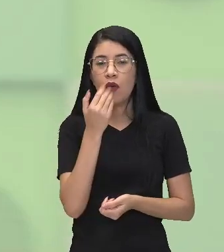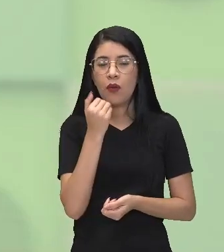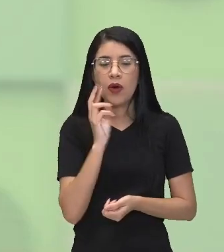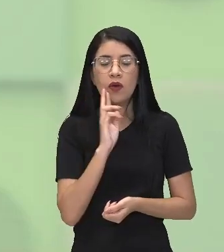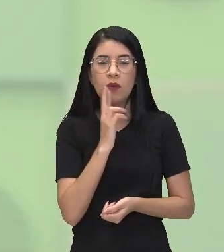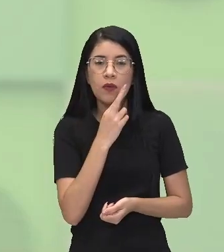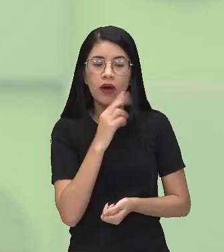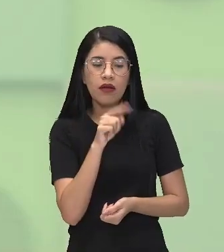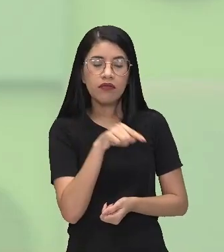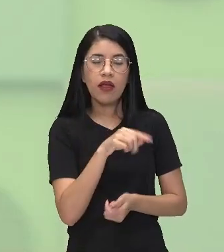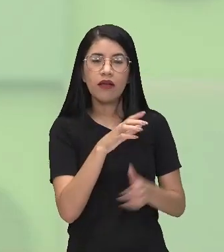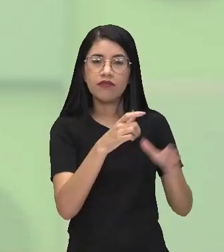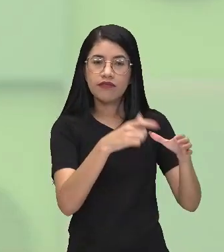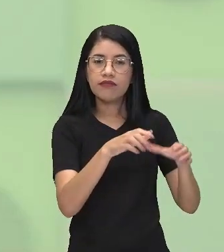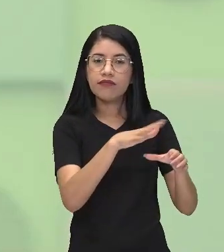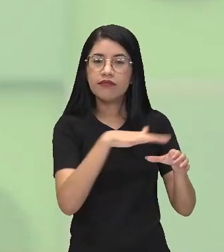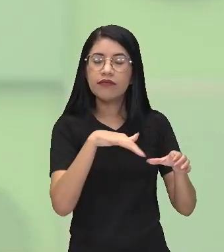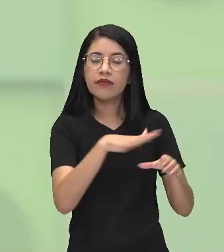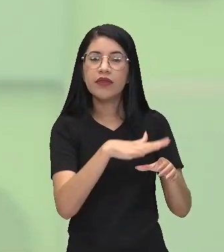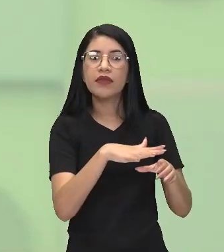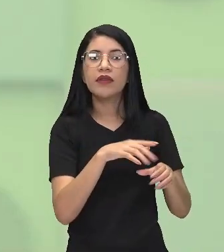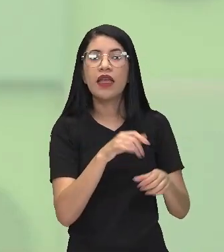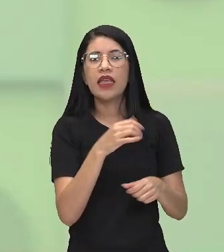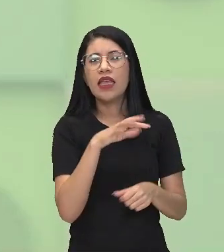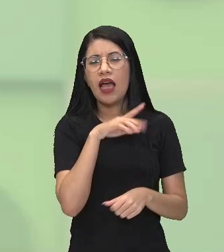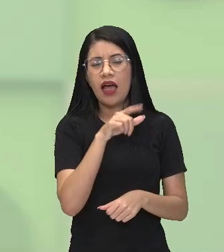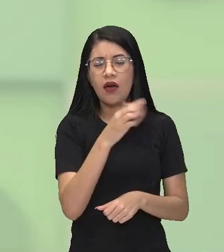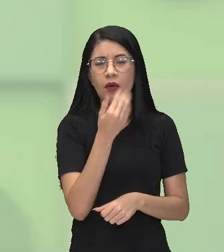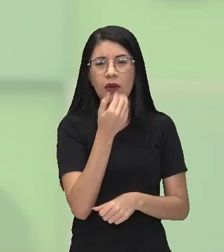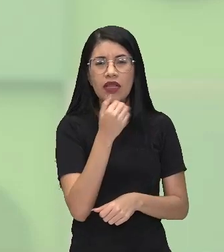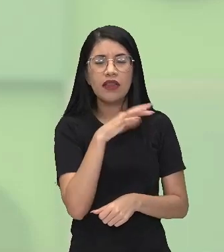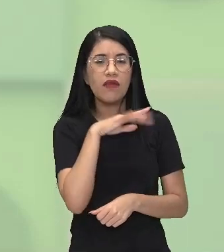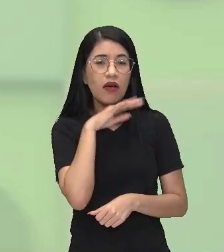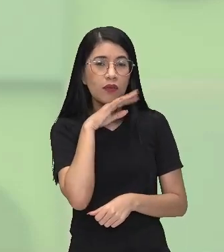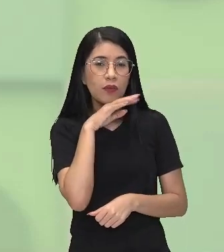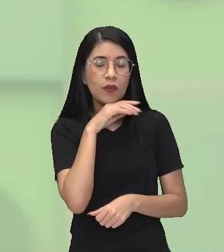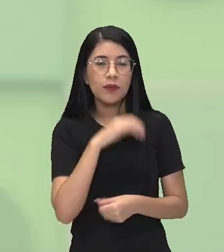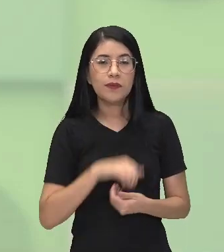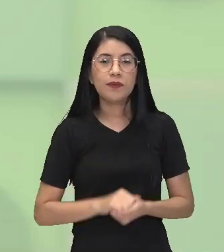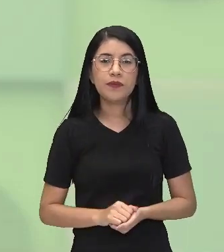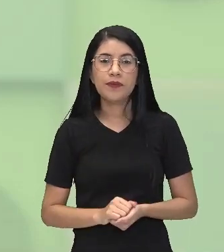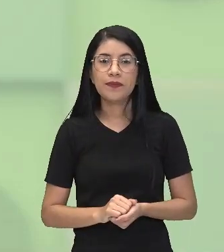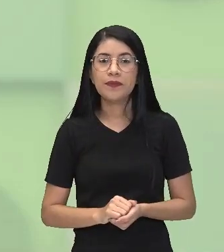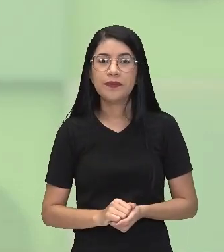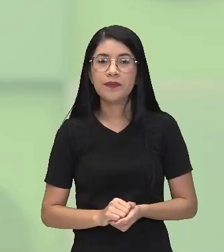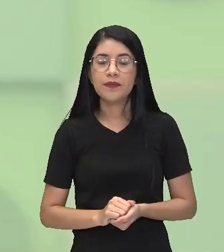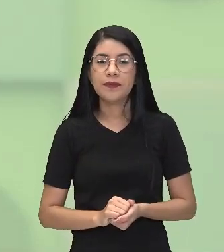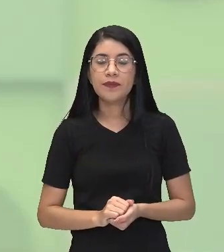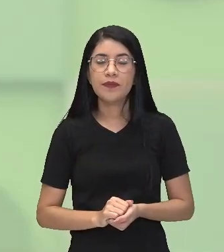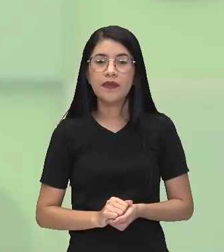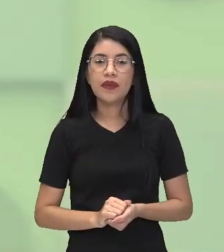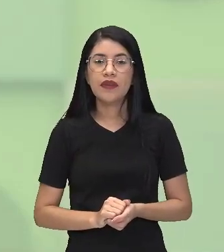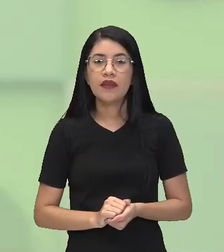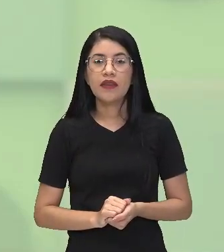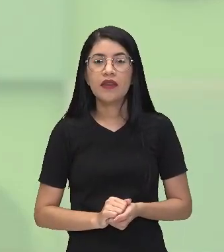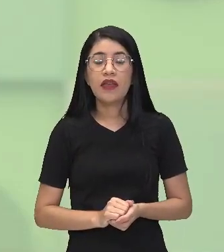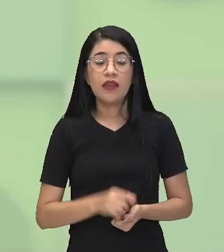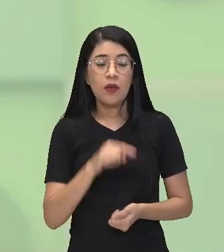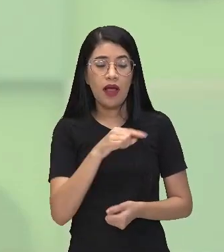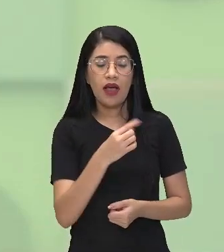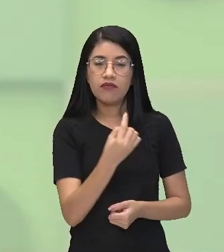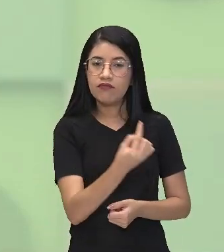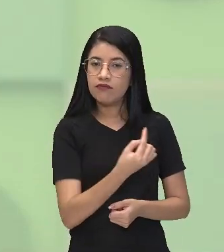determinado restaurante e aquela comida estava contaminada. Então, ali estava isolado